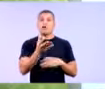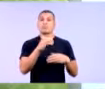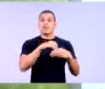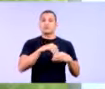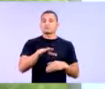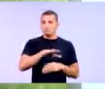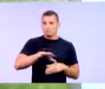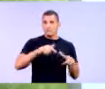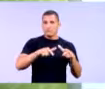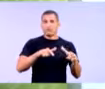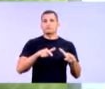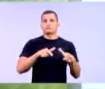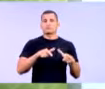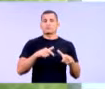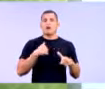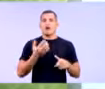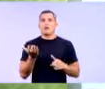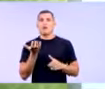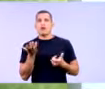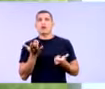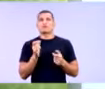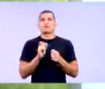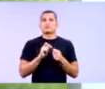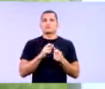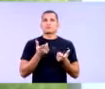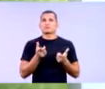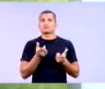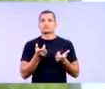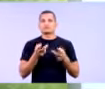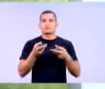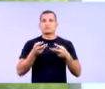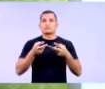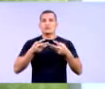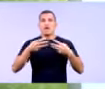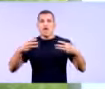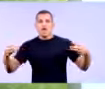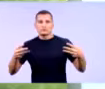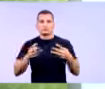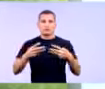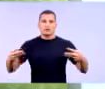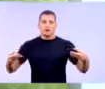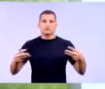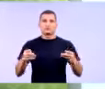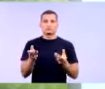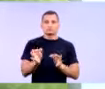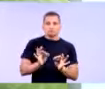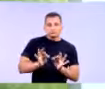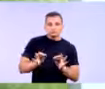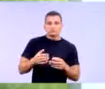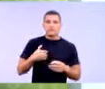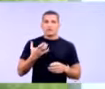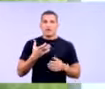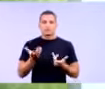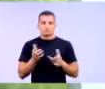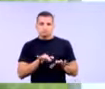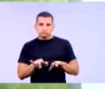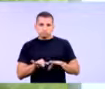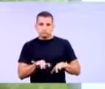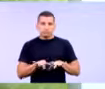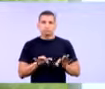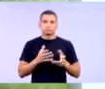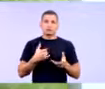de trabalho seu? Ah, eu quero de repente fazer uma configuração de rede. Não, eu quero ir para a parte de desenvolvimento, eu quero fazer um sisteminha assim, assim,